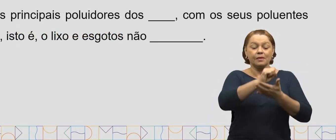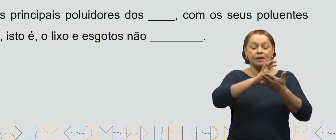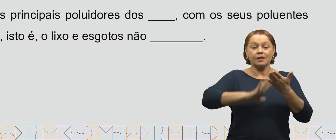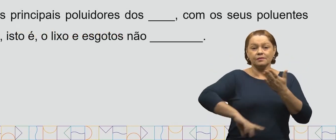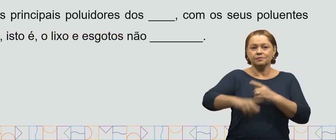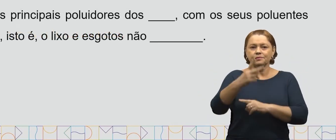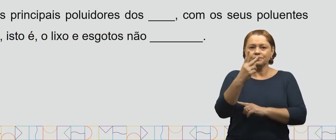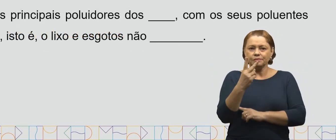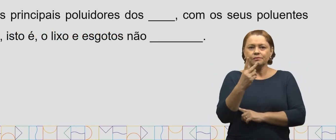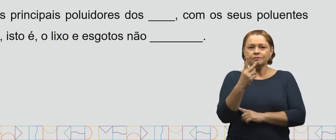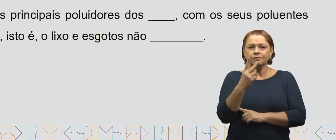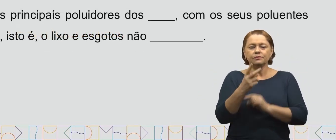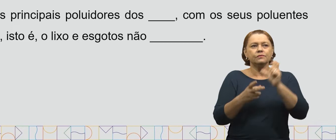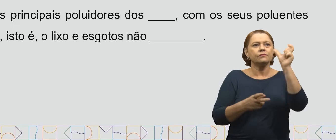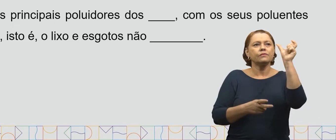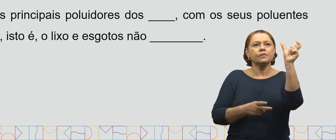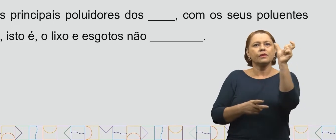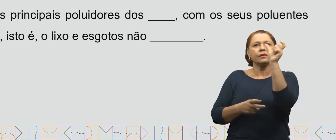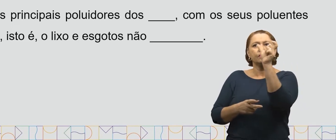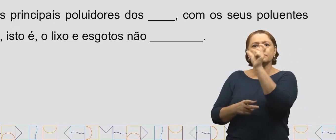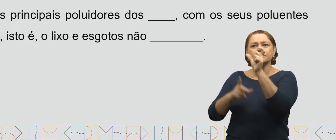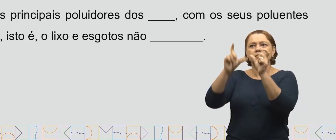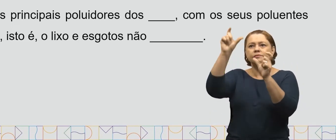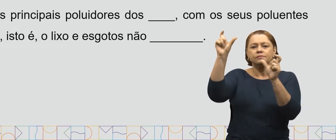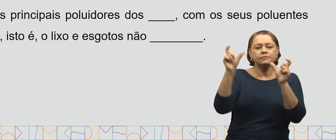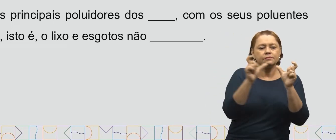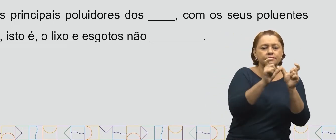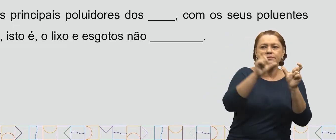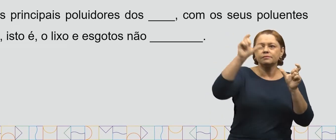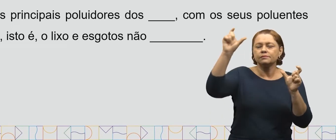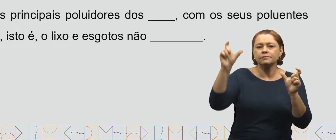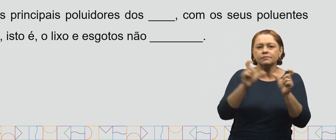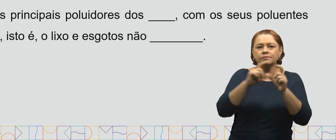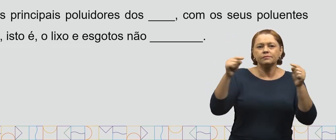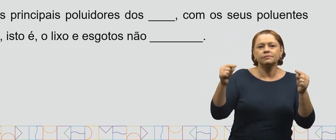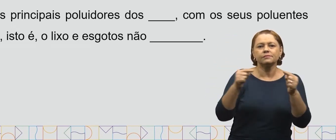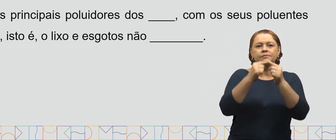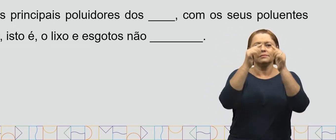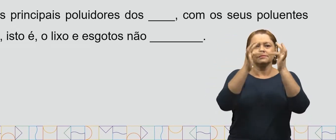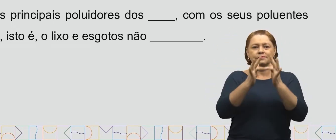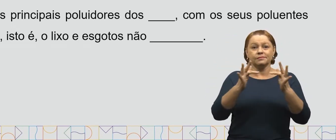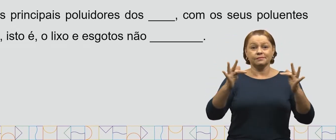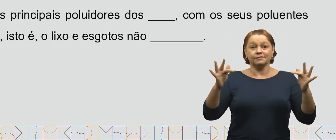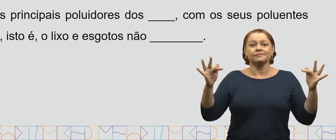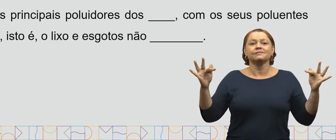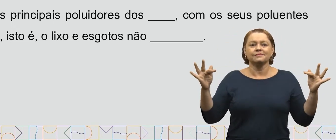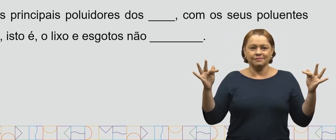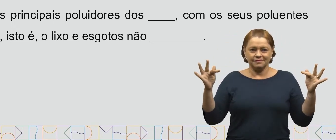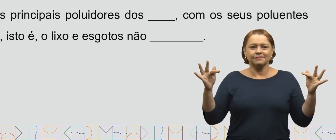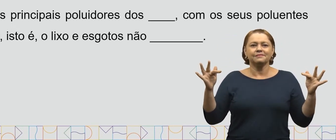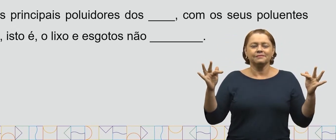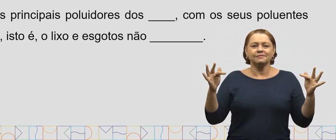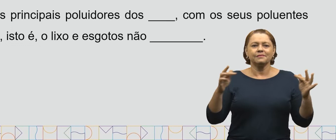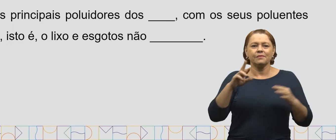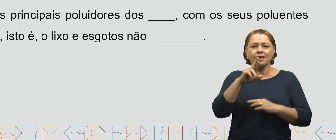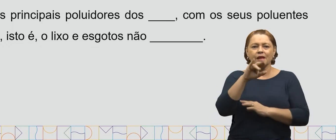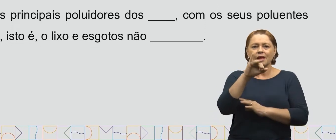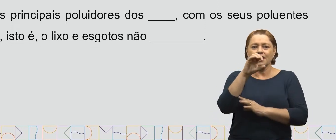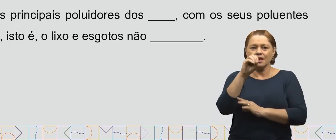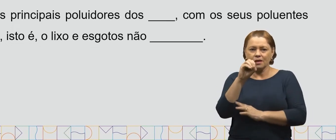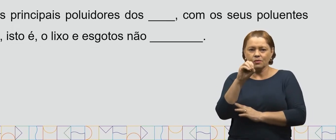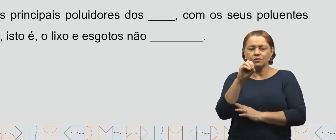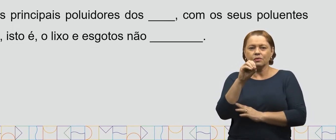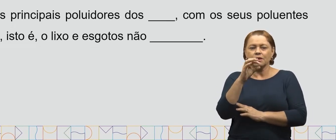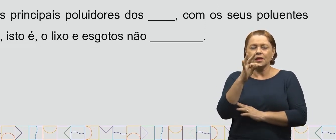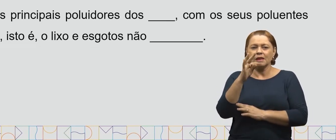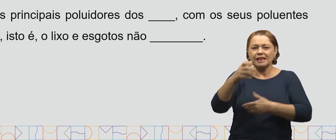2. Complete as lacunas do texto com as seguintes palavras do quadro abaixo. As palavras do quadro são